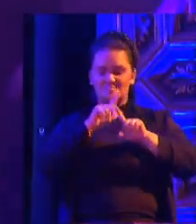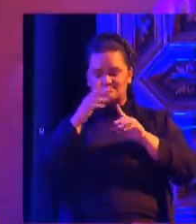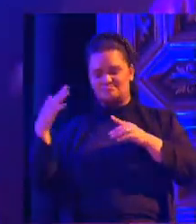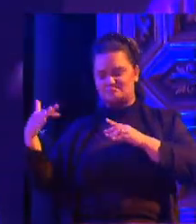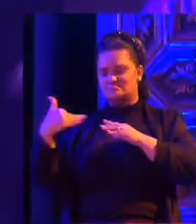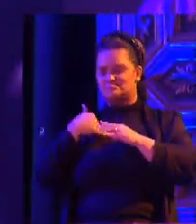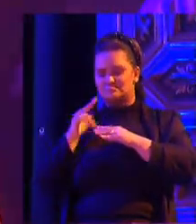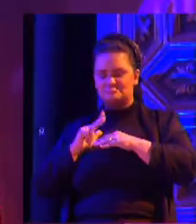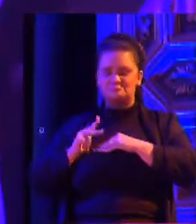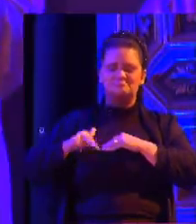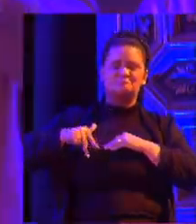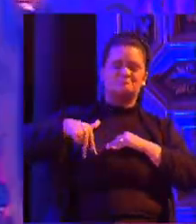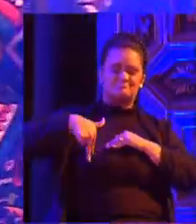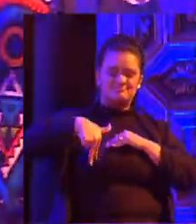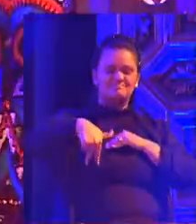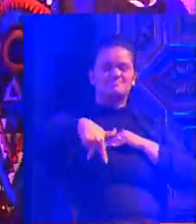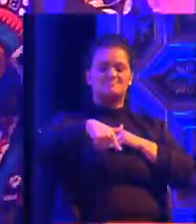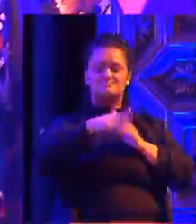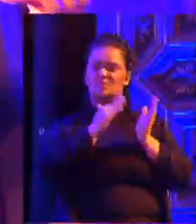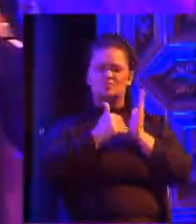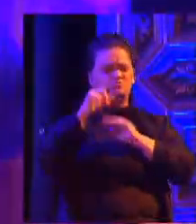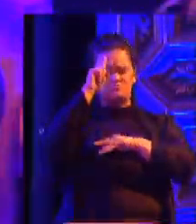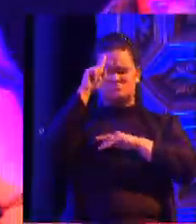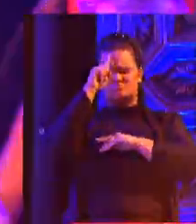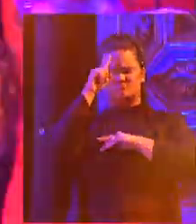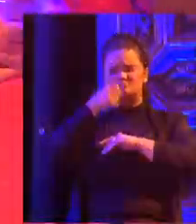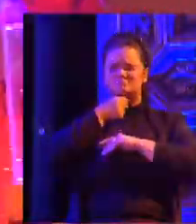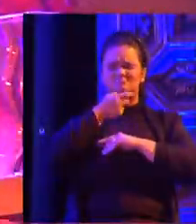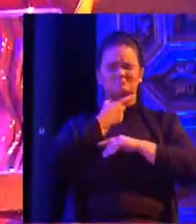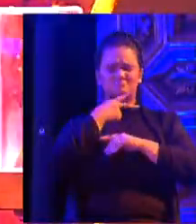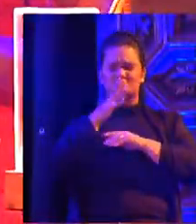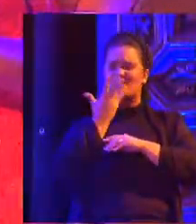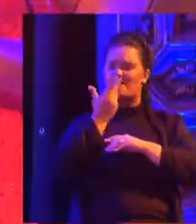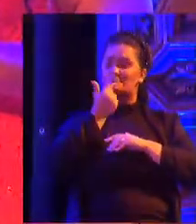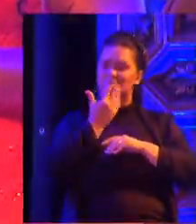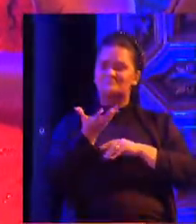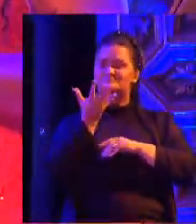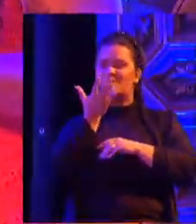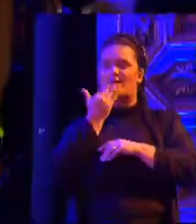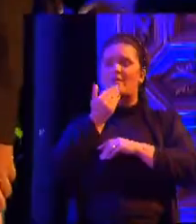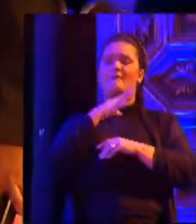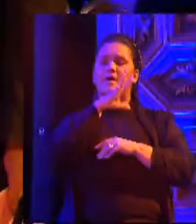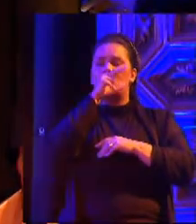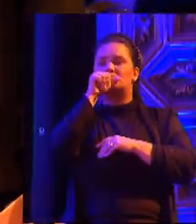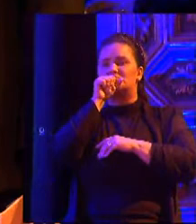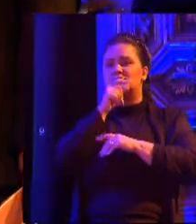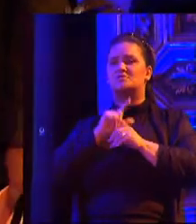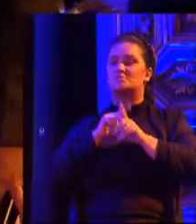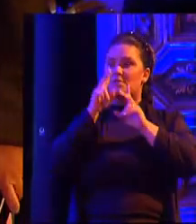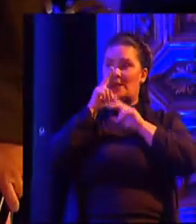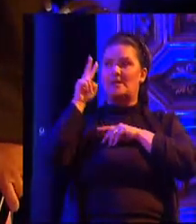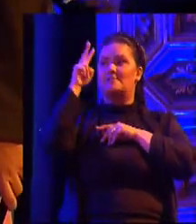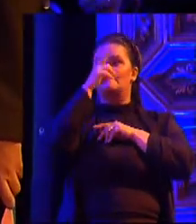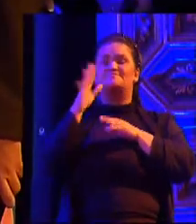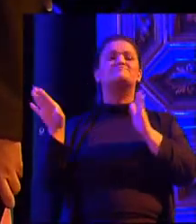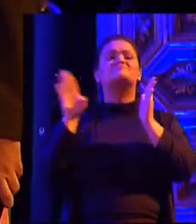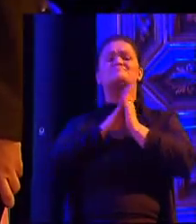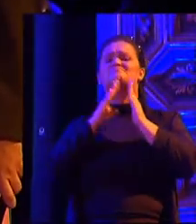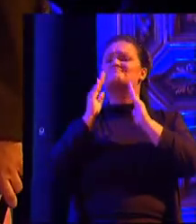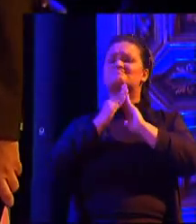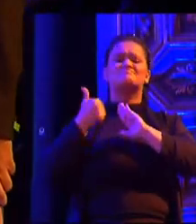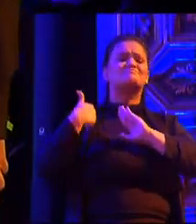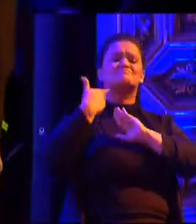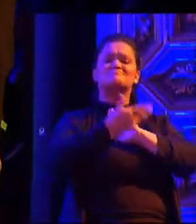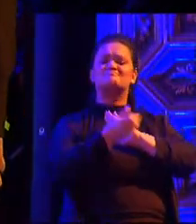devo prosseguir. Todo dia o galo canta e a criança quer comer o pão. E o herói que sai de casa pega a lança